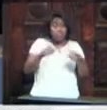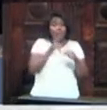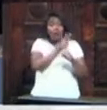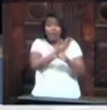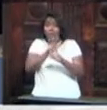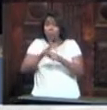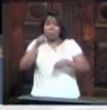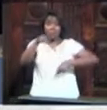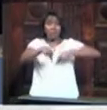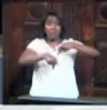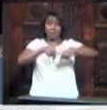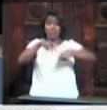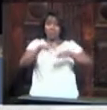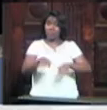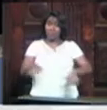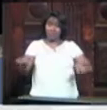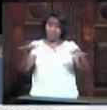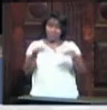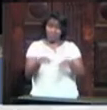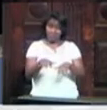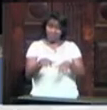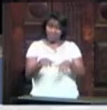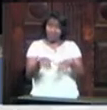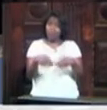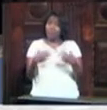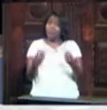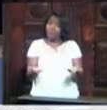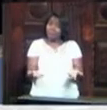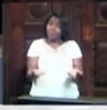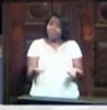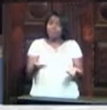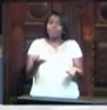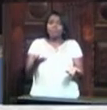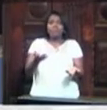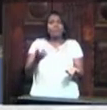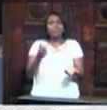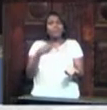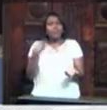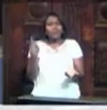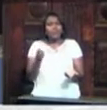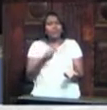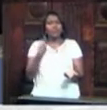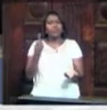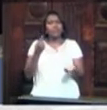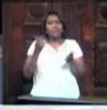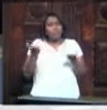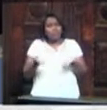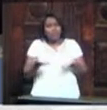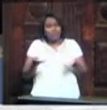população. Então, que estejamos aqui agora,